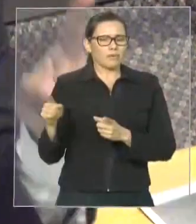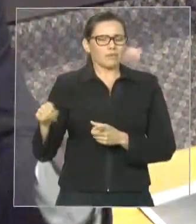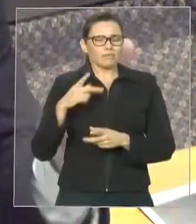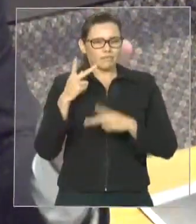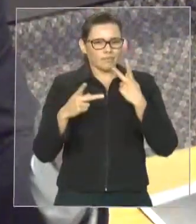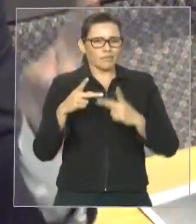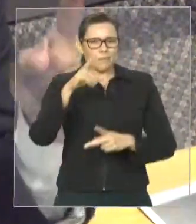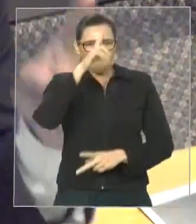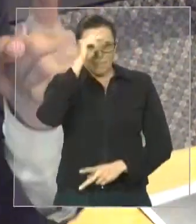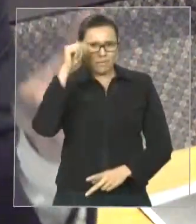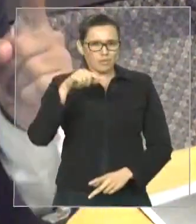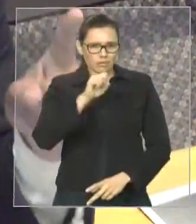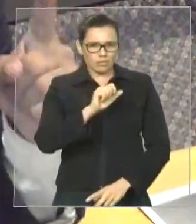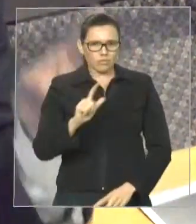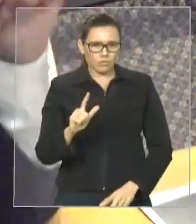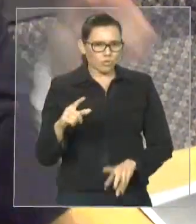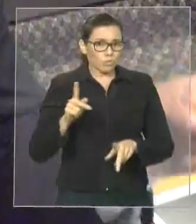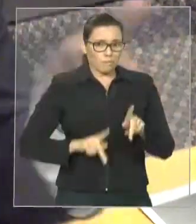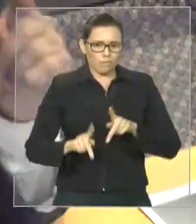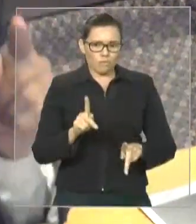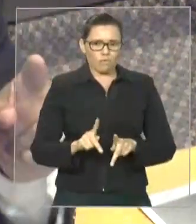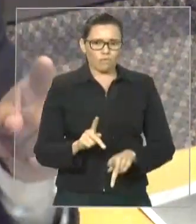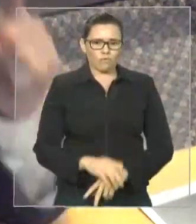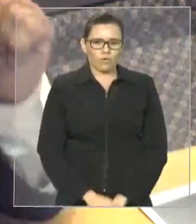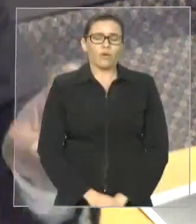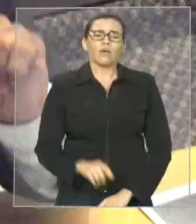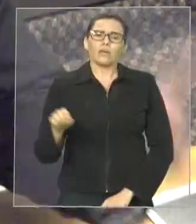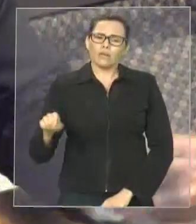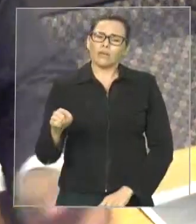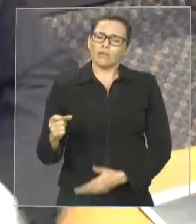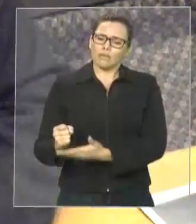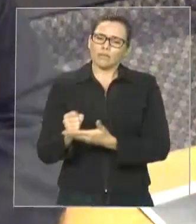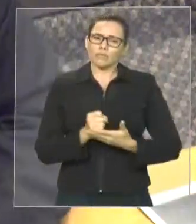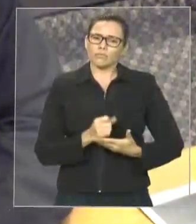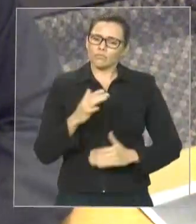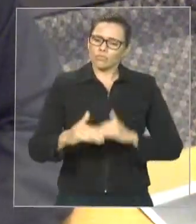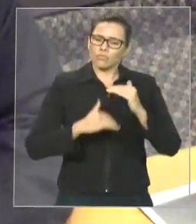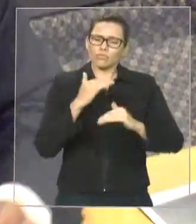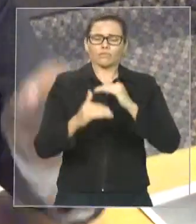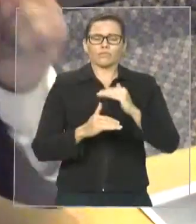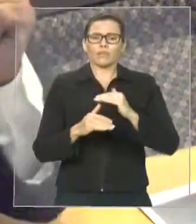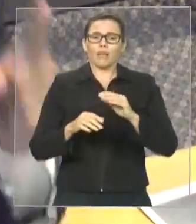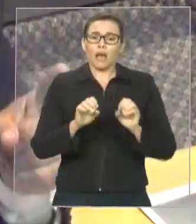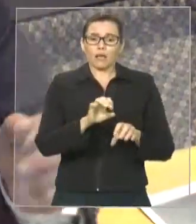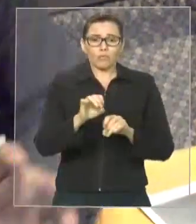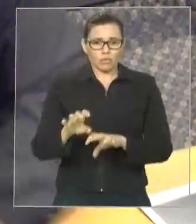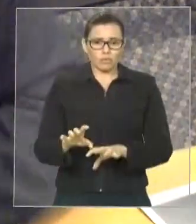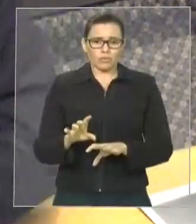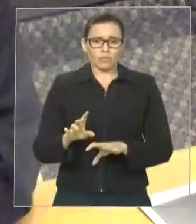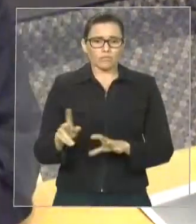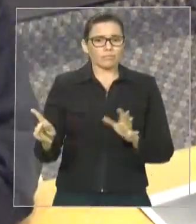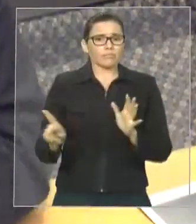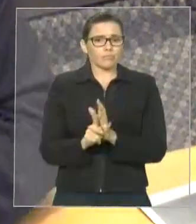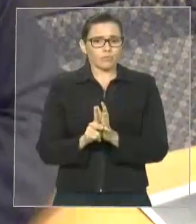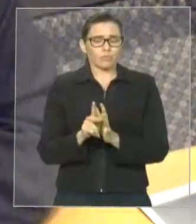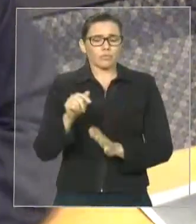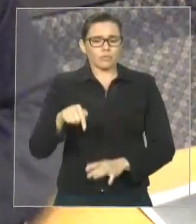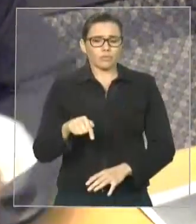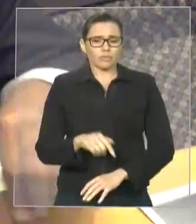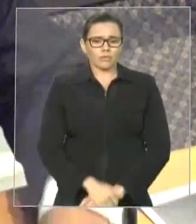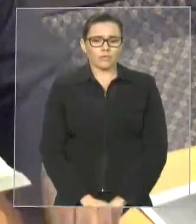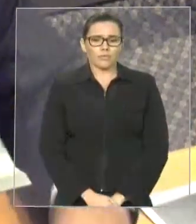que ele faça com que a educação seja da gente, que os professores sejam da gente. O seu desafio que ele vá a Jackson